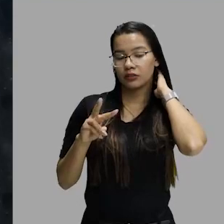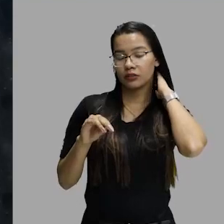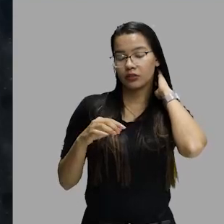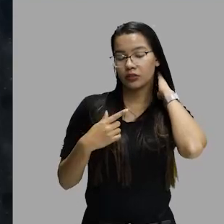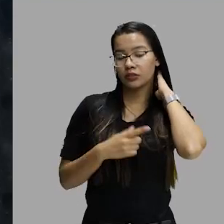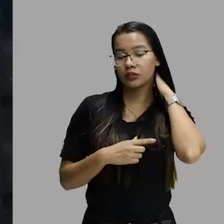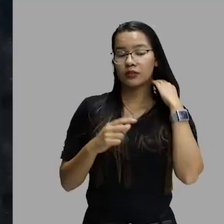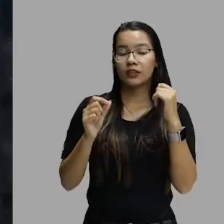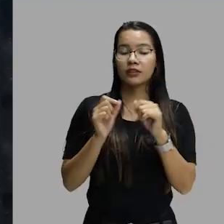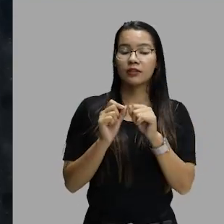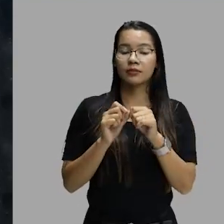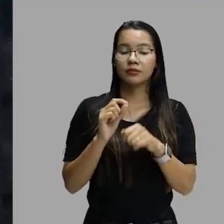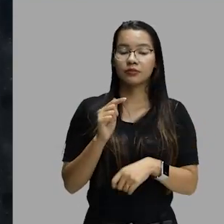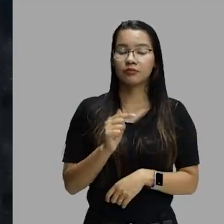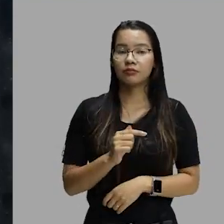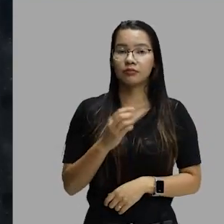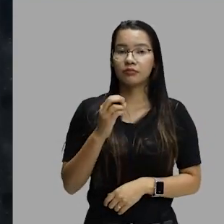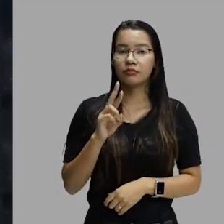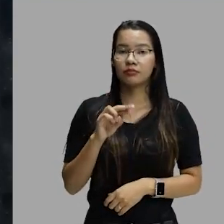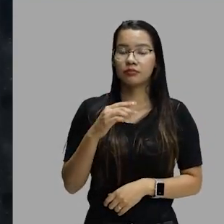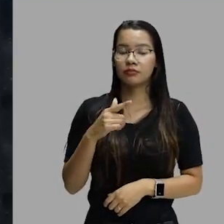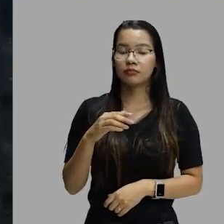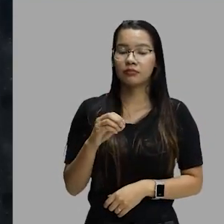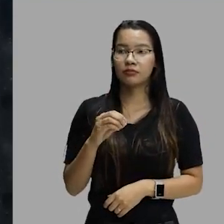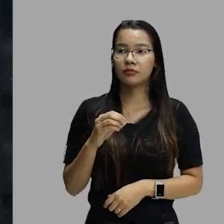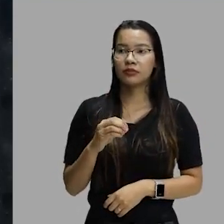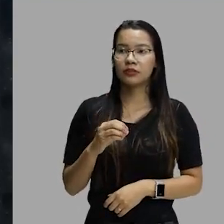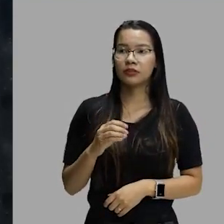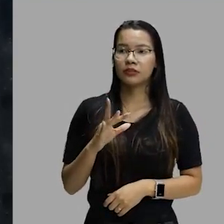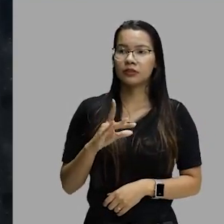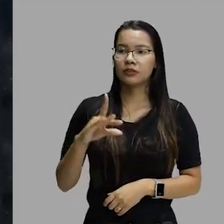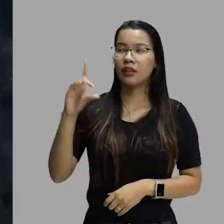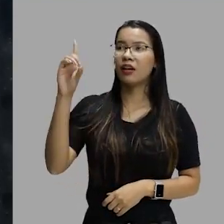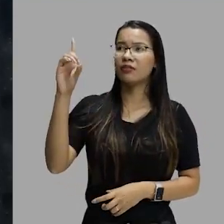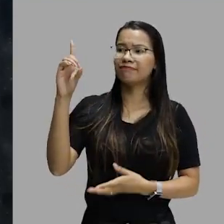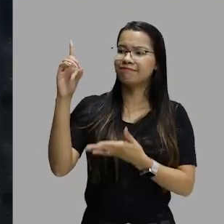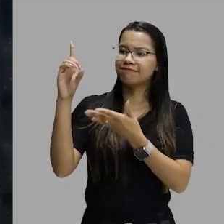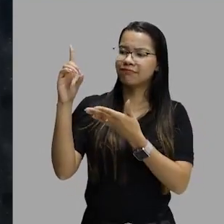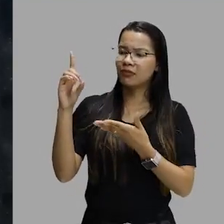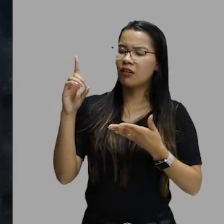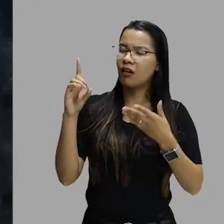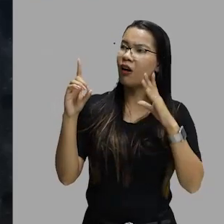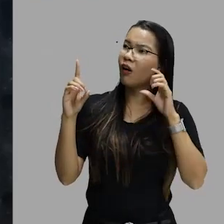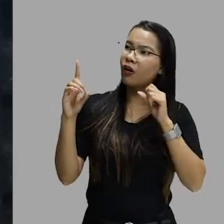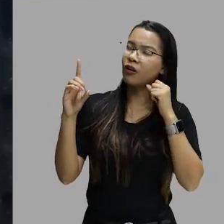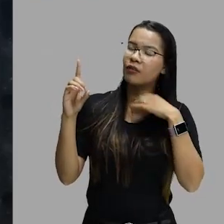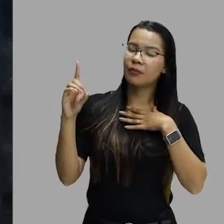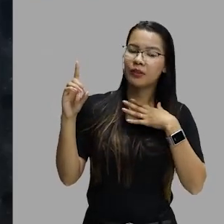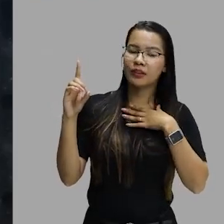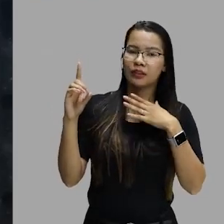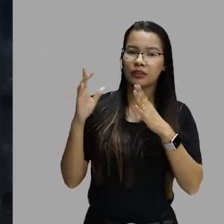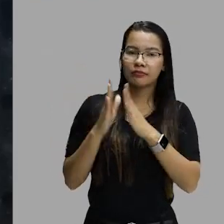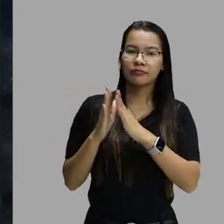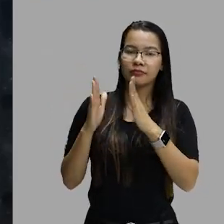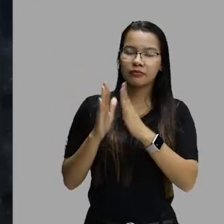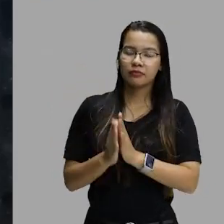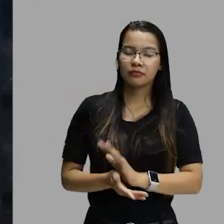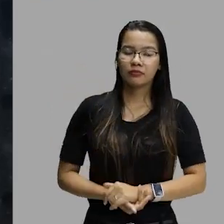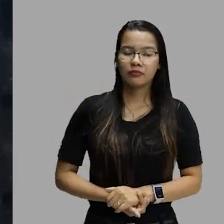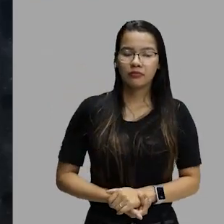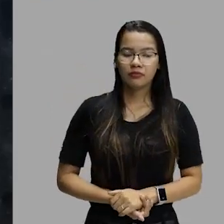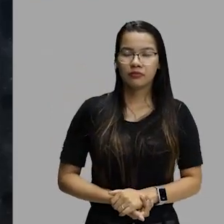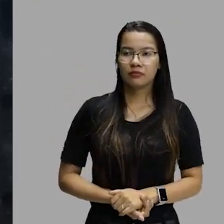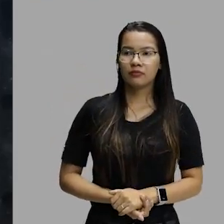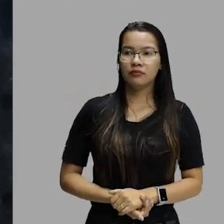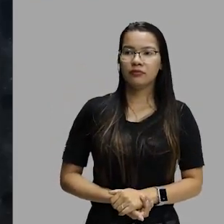Nós fazemos isso em orações. Deus, vírgula, ouve a minha oração. O